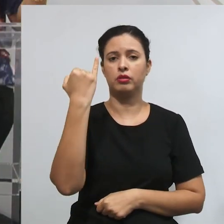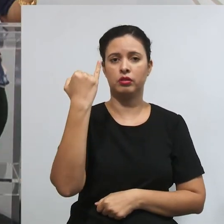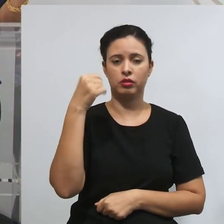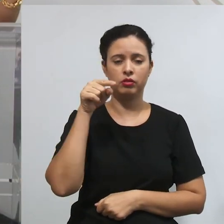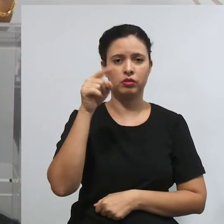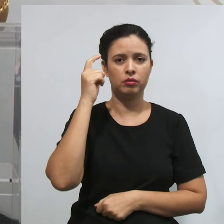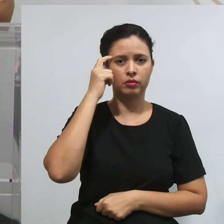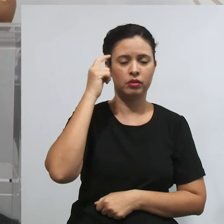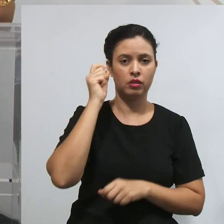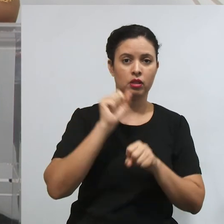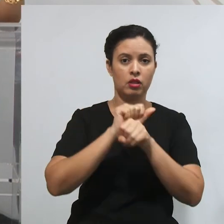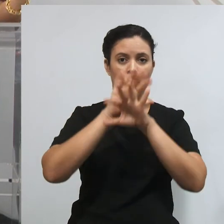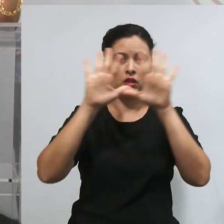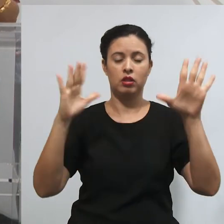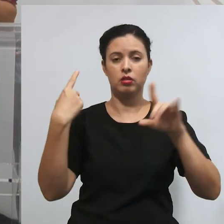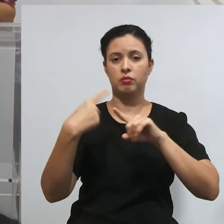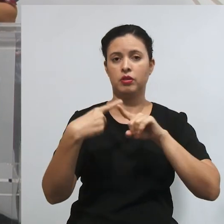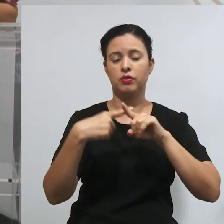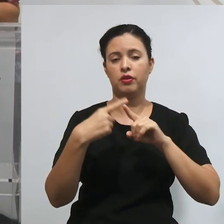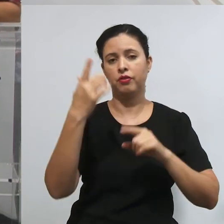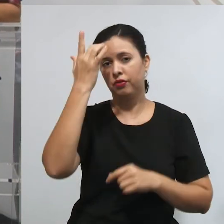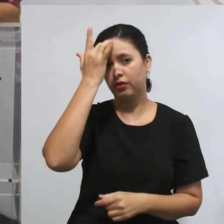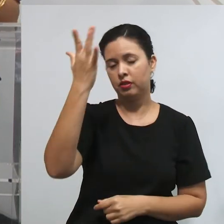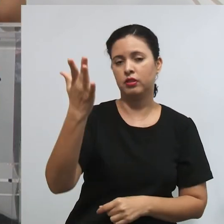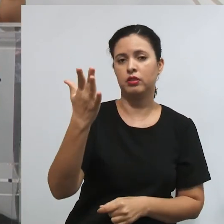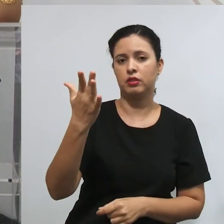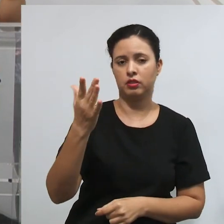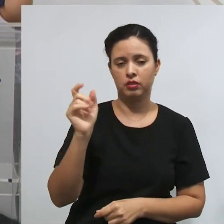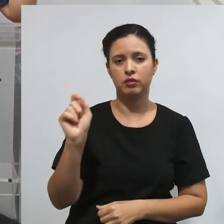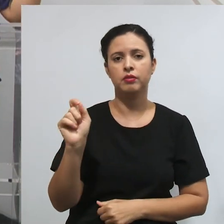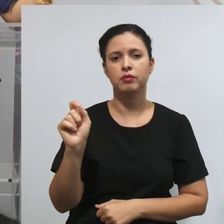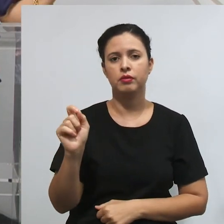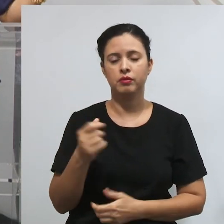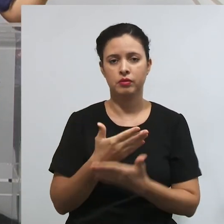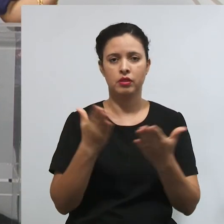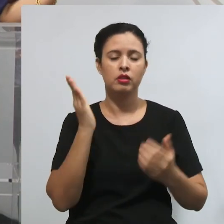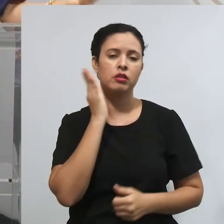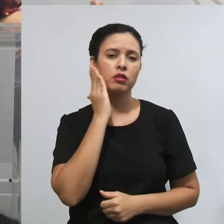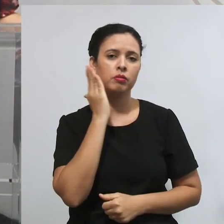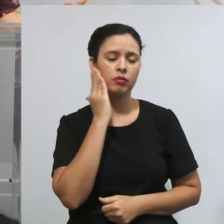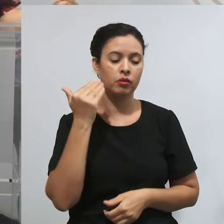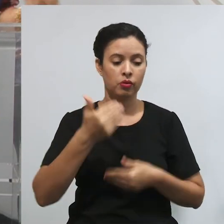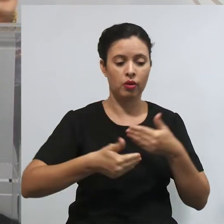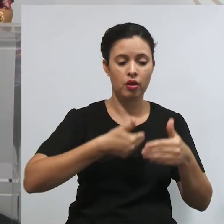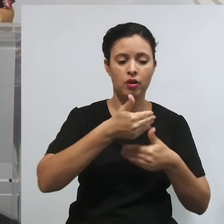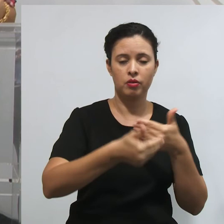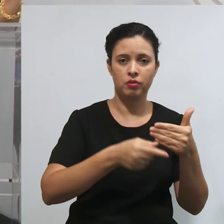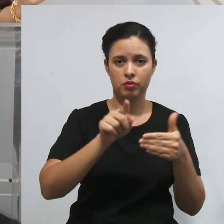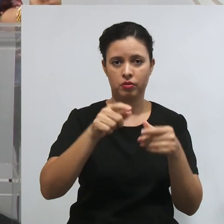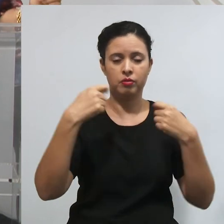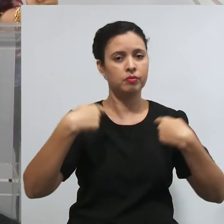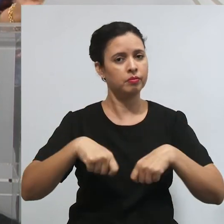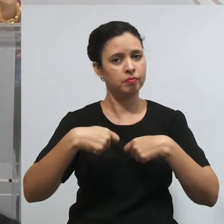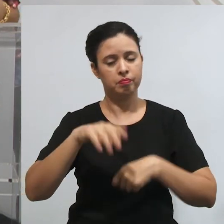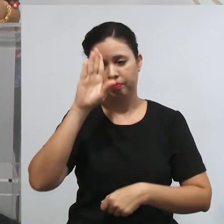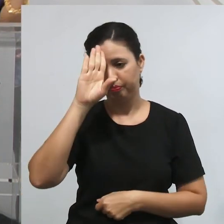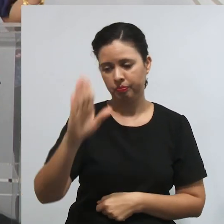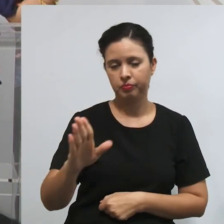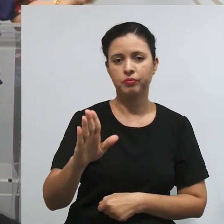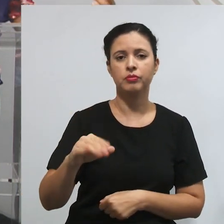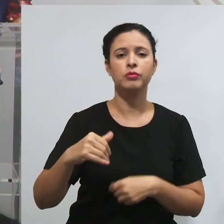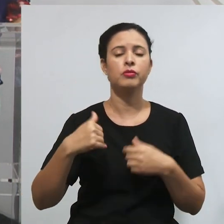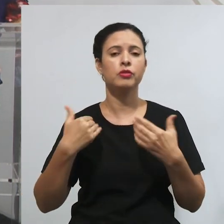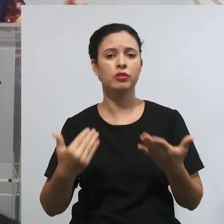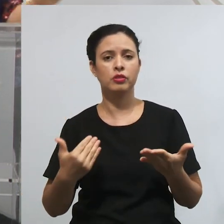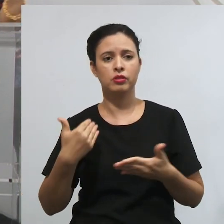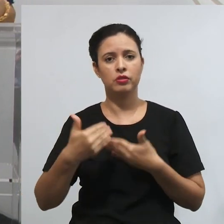você ter isso bem claro, porque isso vai facilitar o quê? Você saber o caminho ao qual você vai seguir, a qual você